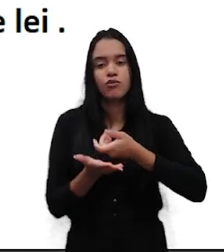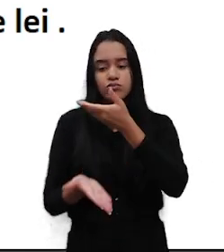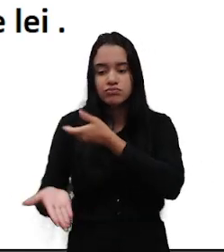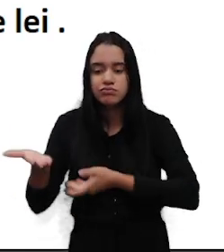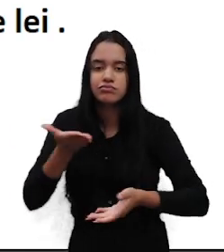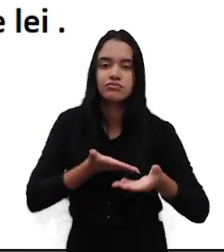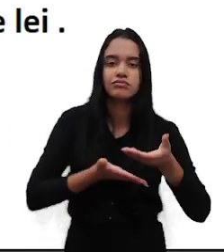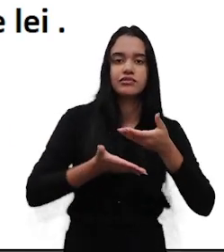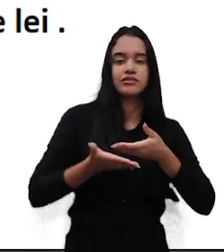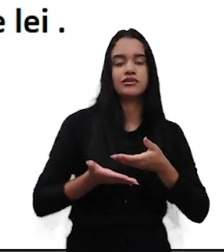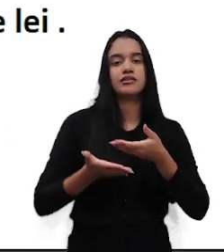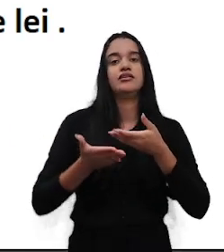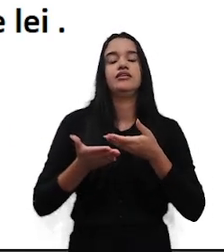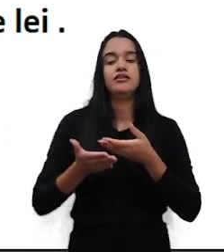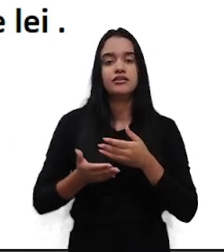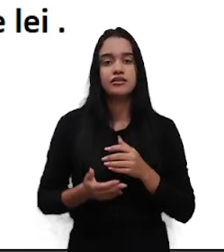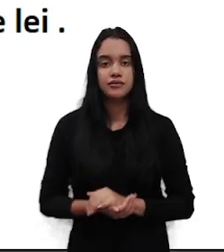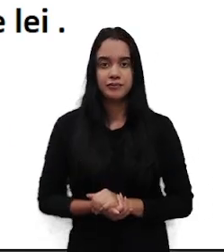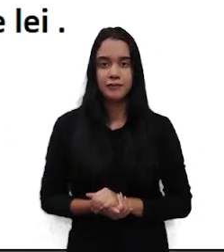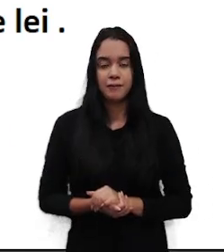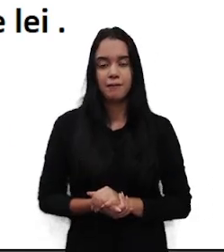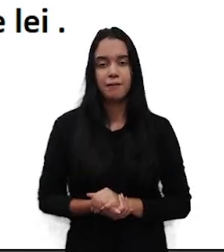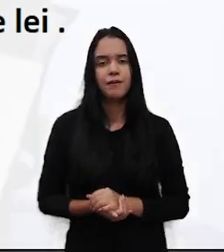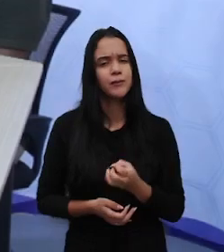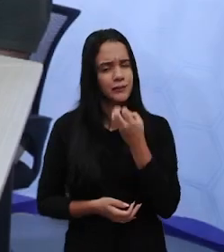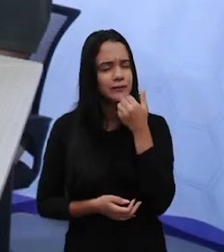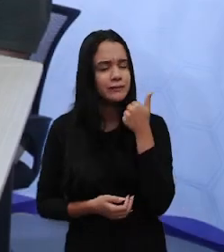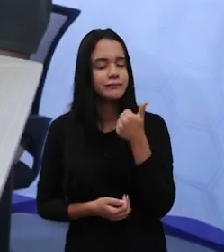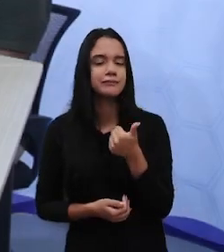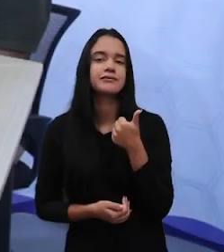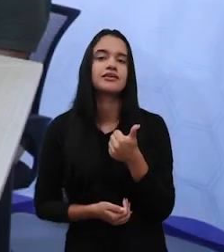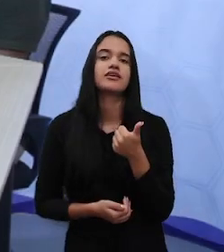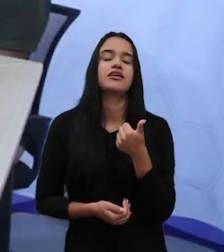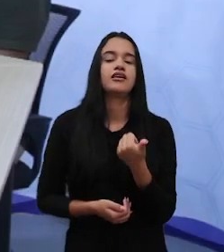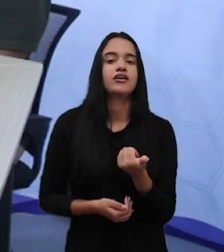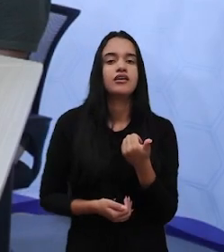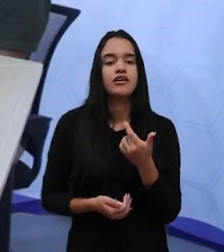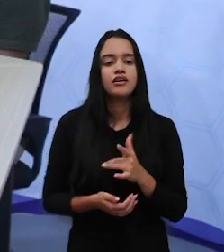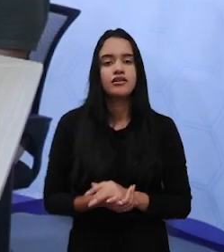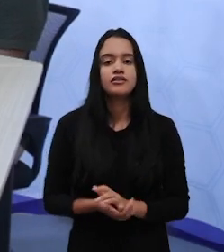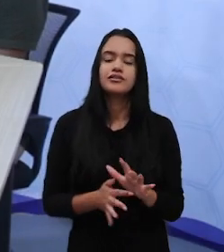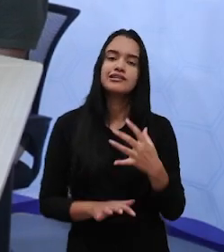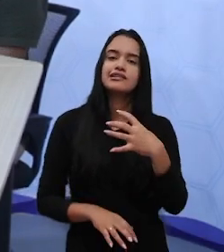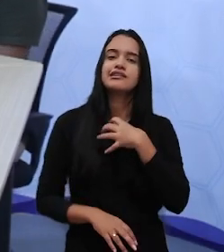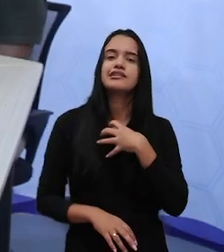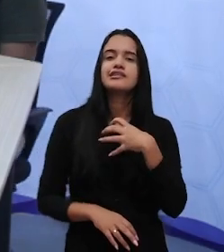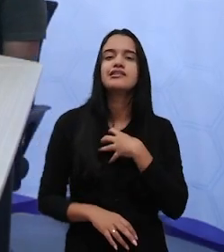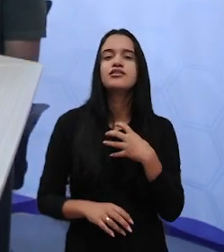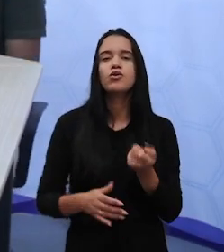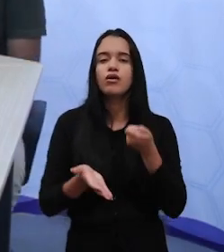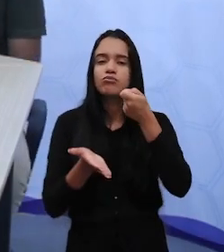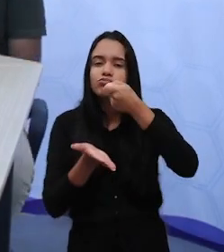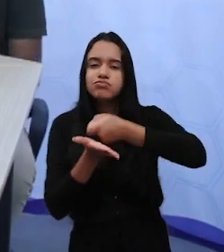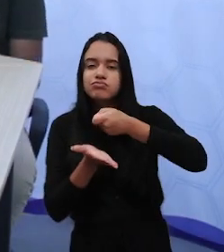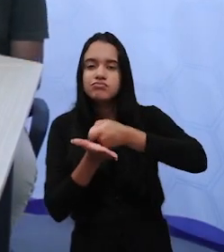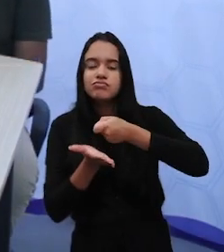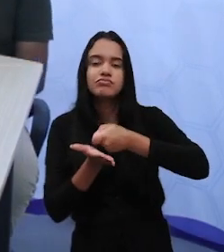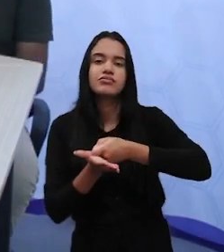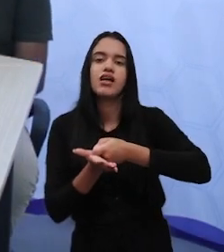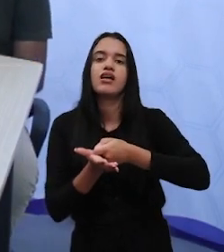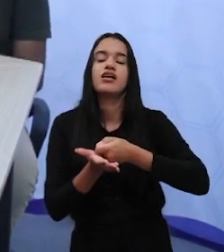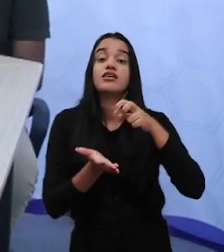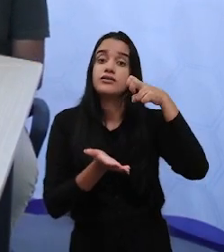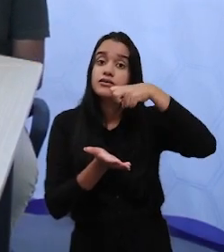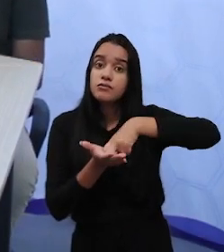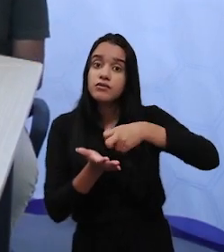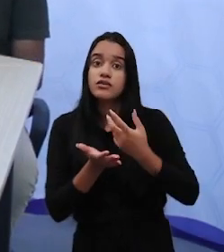as autoridades competentes. Muito bem. E como o nome mesmo diz, né, bem no sentido de disciplinar a execução da lei,